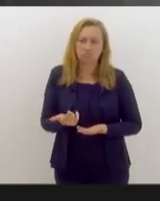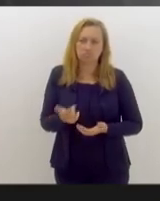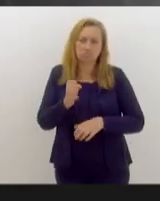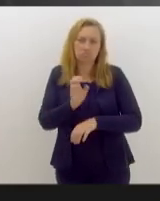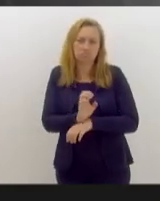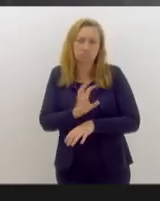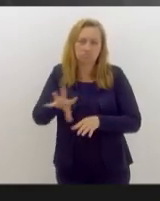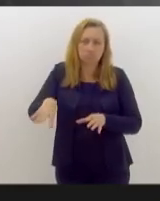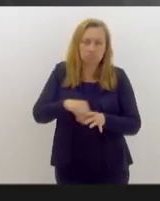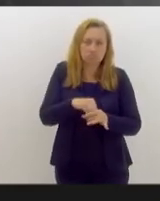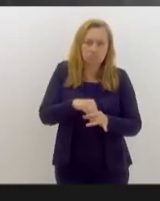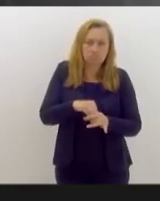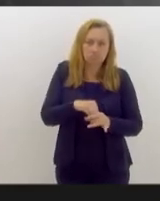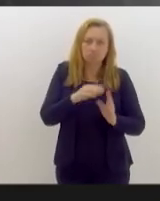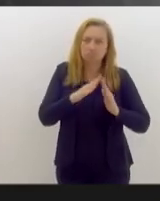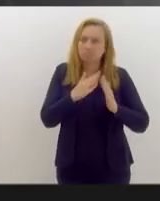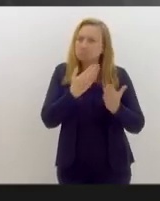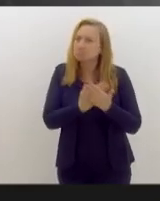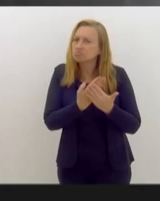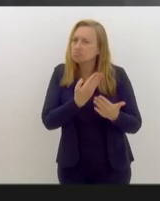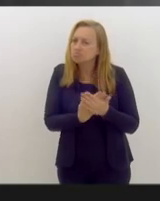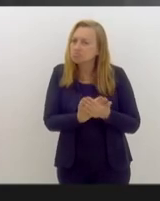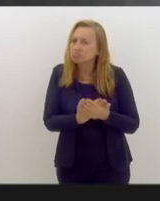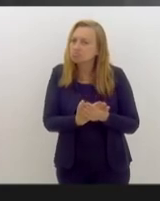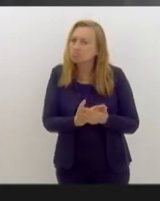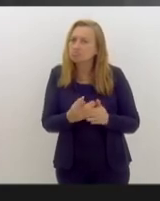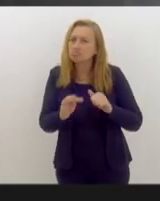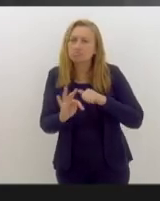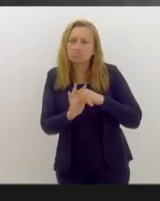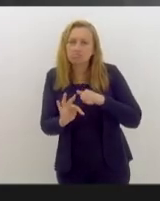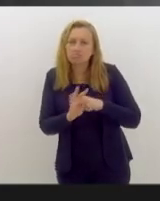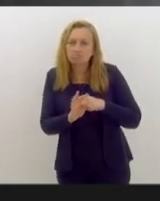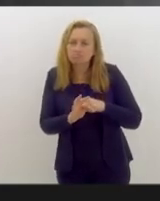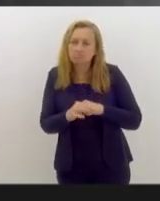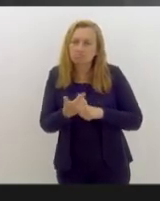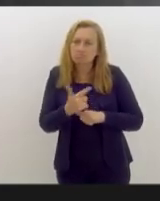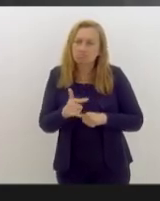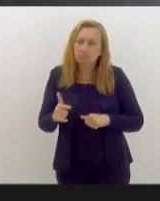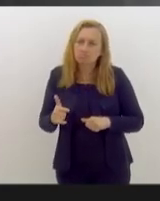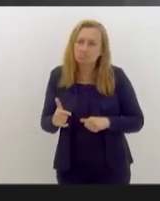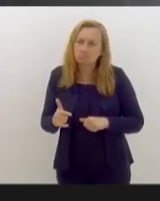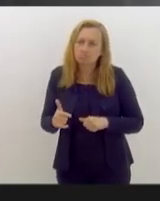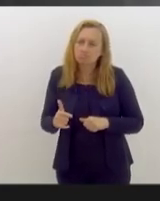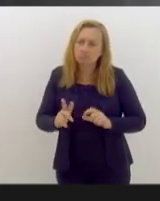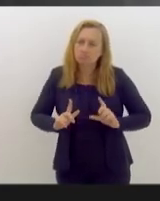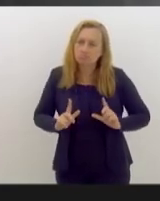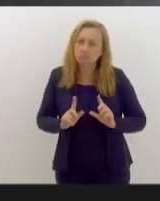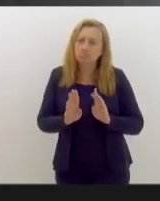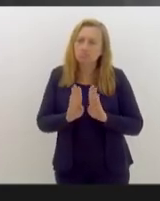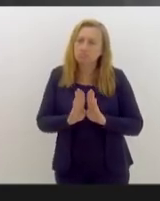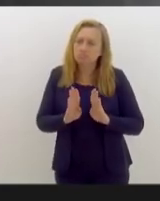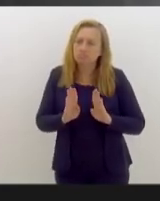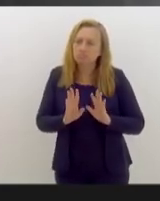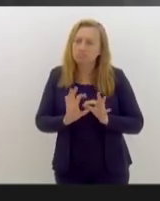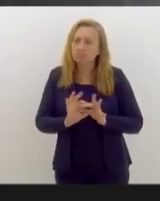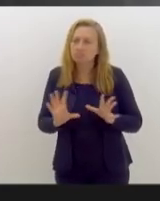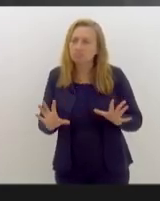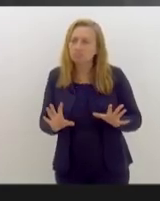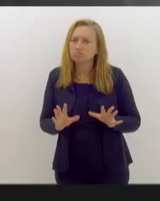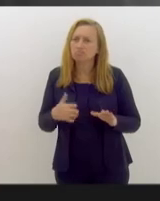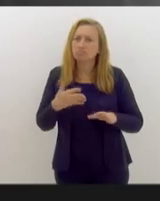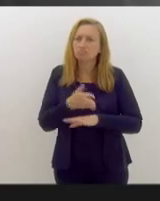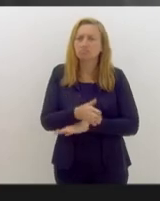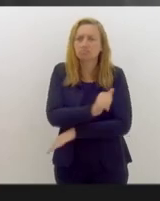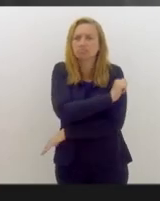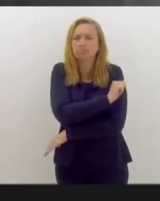Estado implementa escolas ditas técnicas sem ter autorização de funcionamento, onde chegamos os